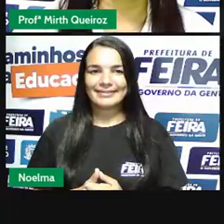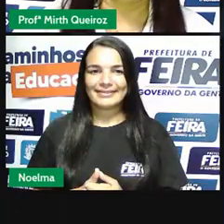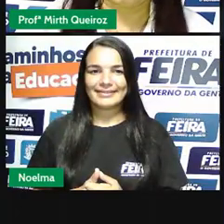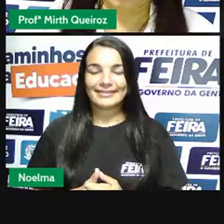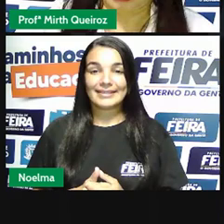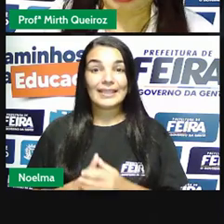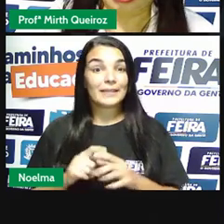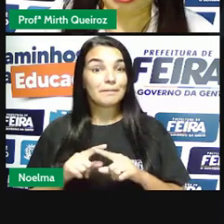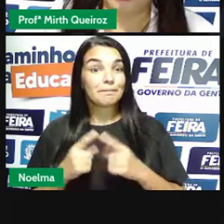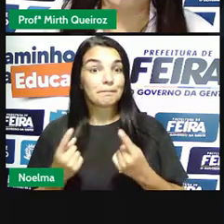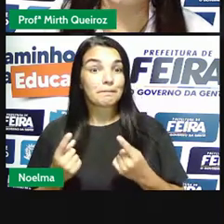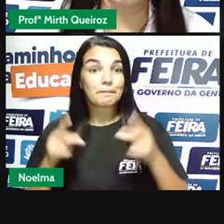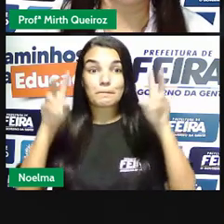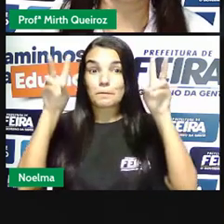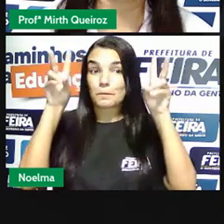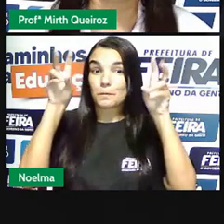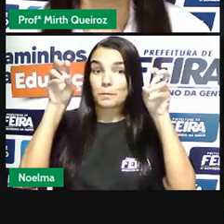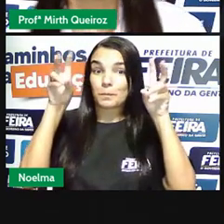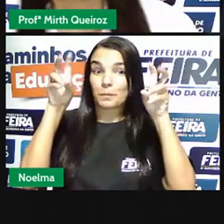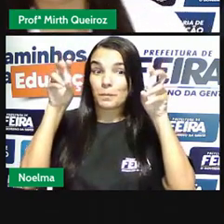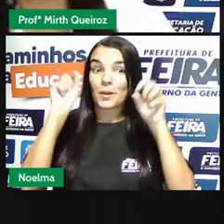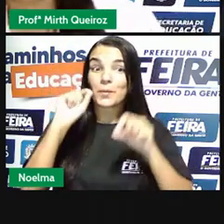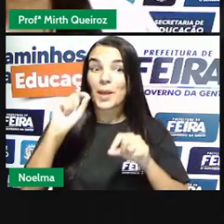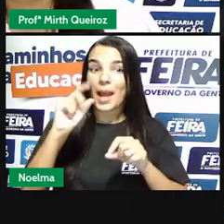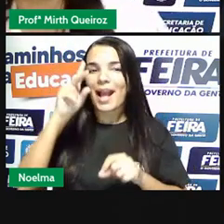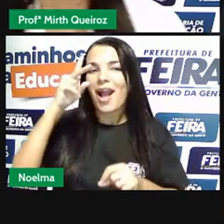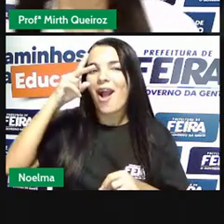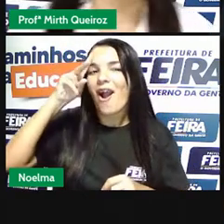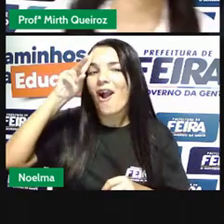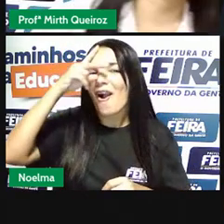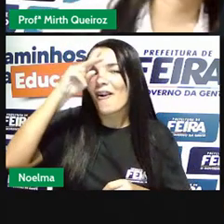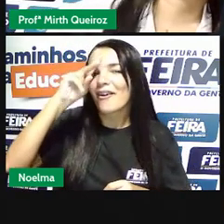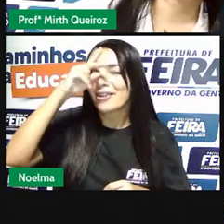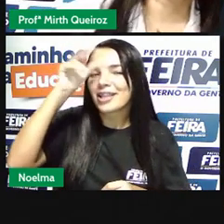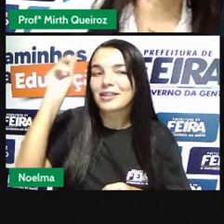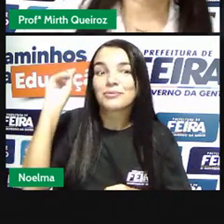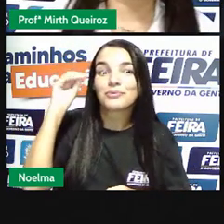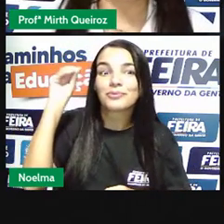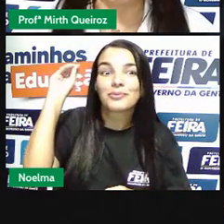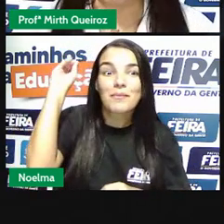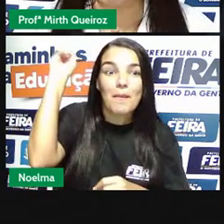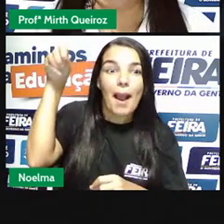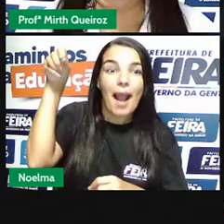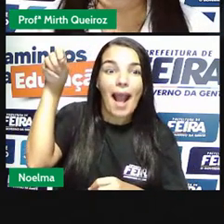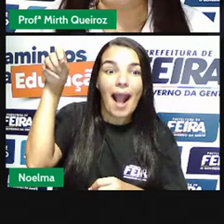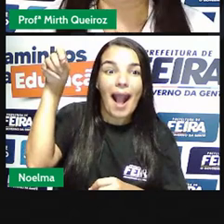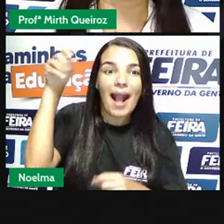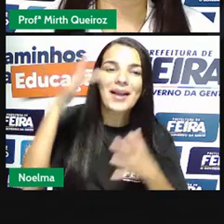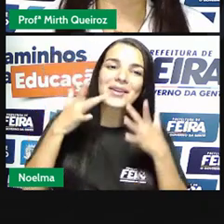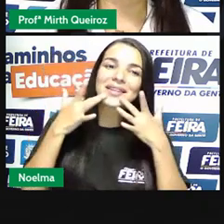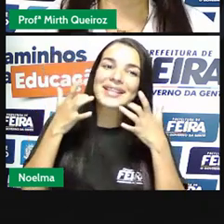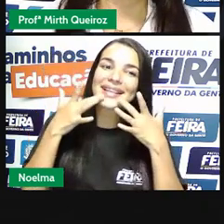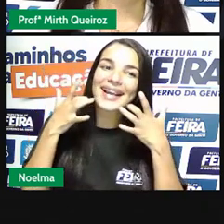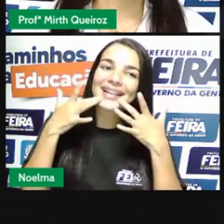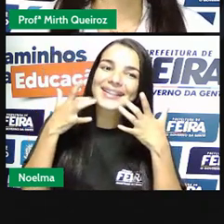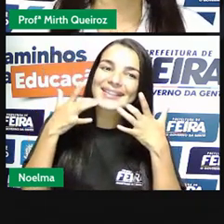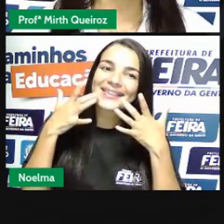e estudaremos contos de fadas no teatro